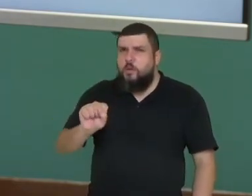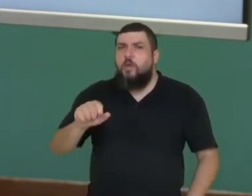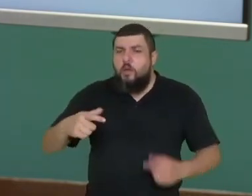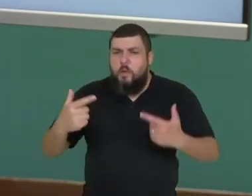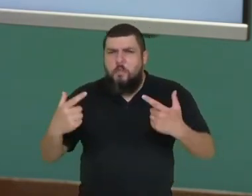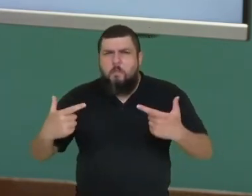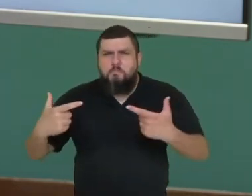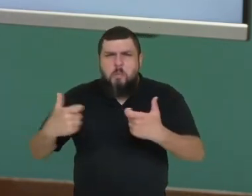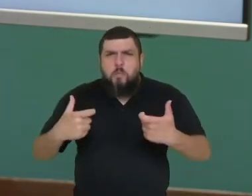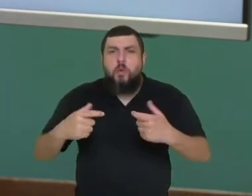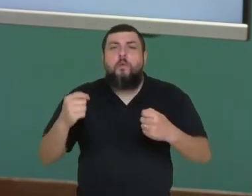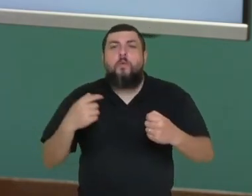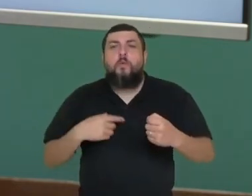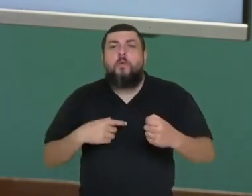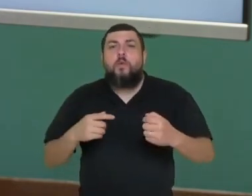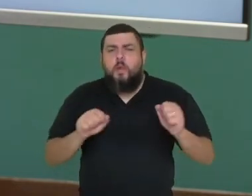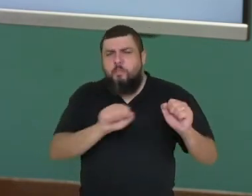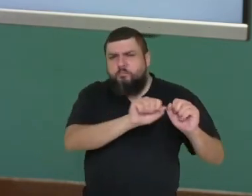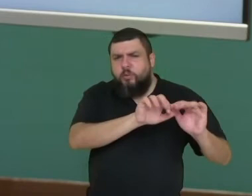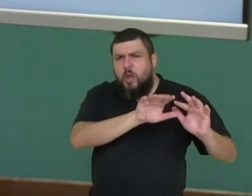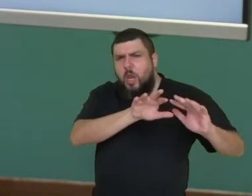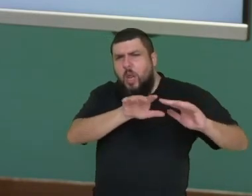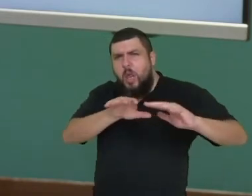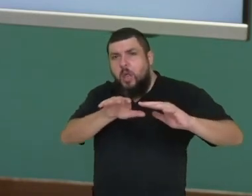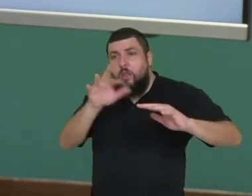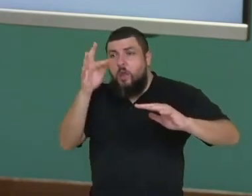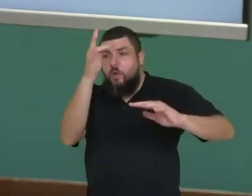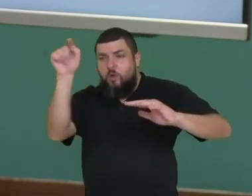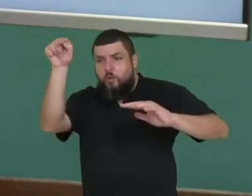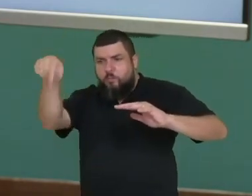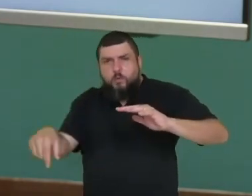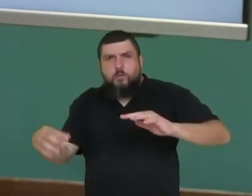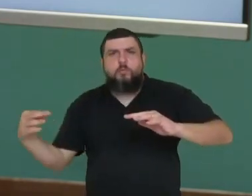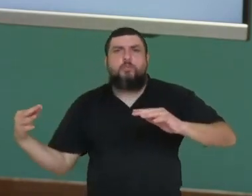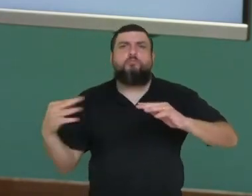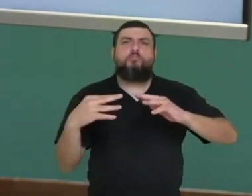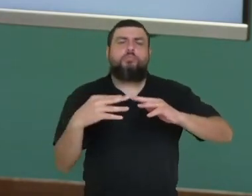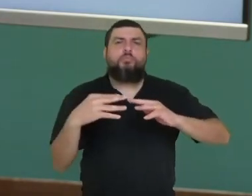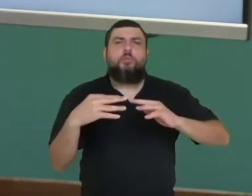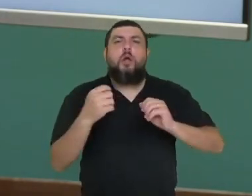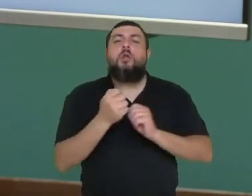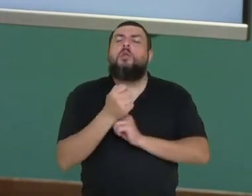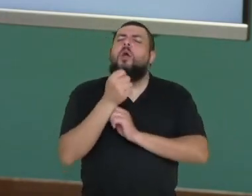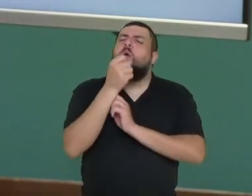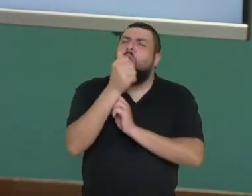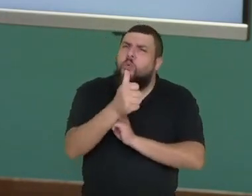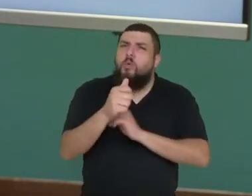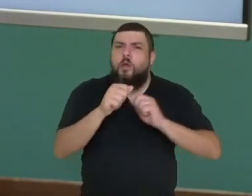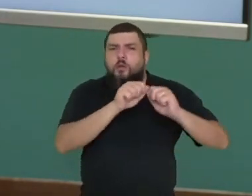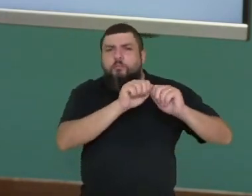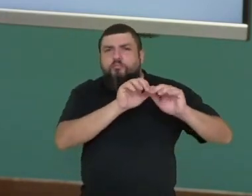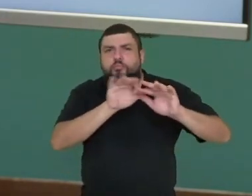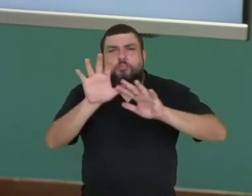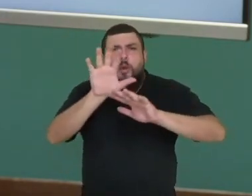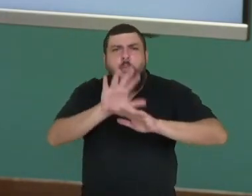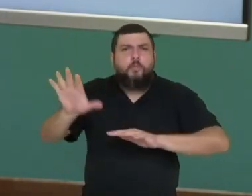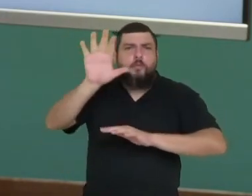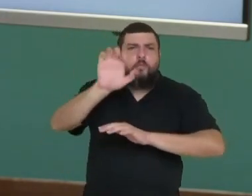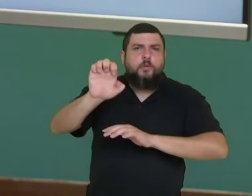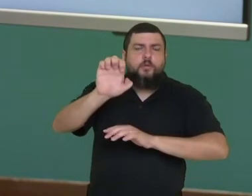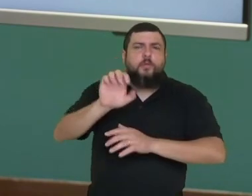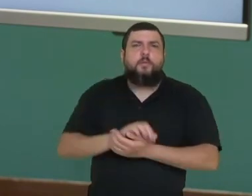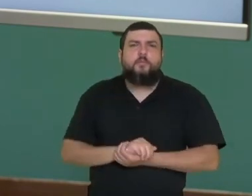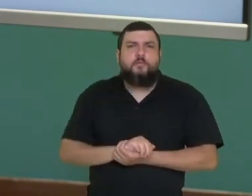conseguiu frear essa expansão árabe na Europa. Quase que eles conquistaram quase toda a Europa, gente.